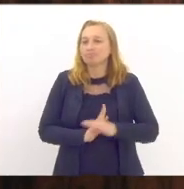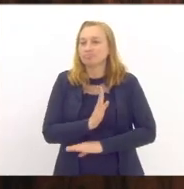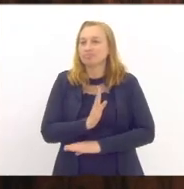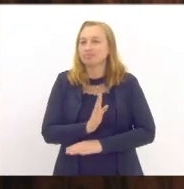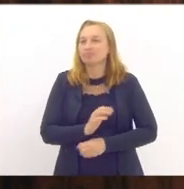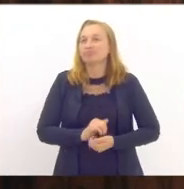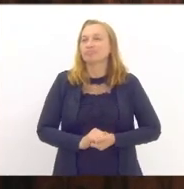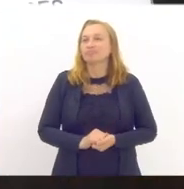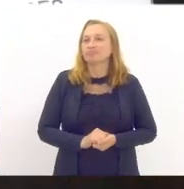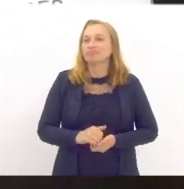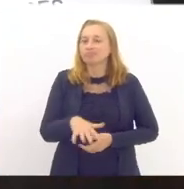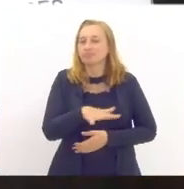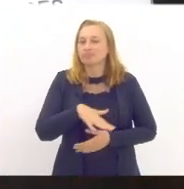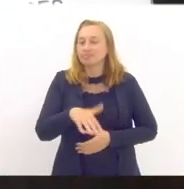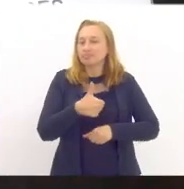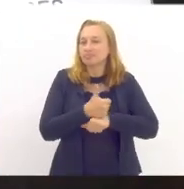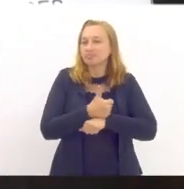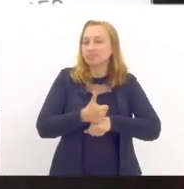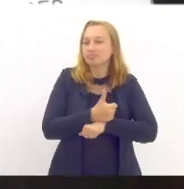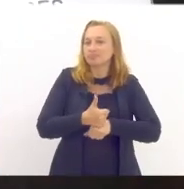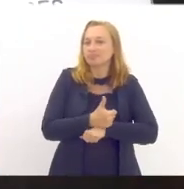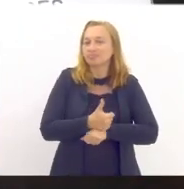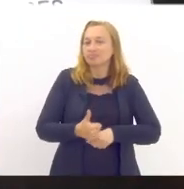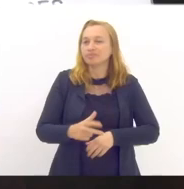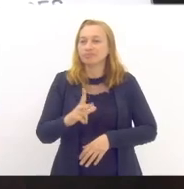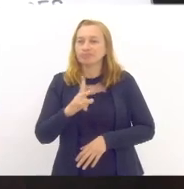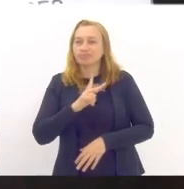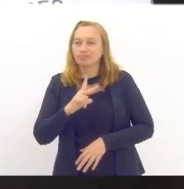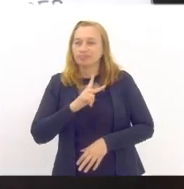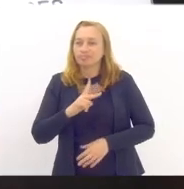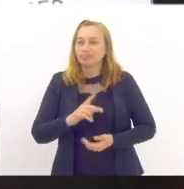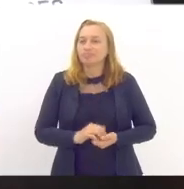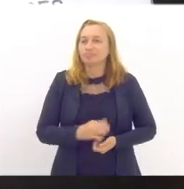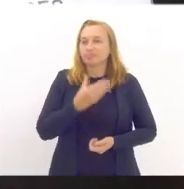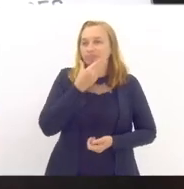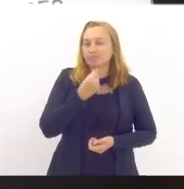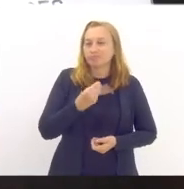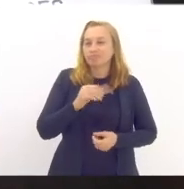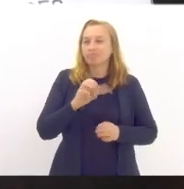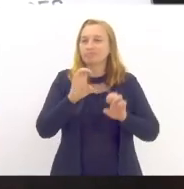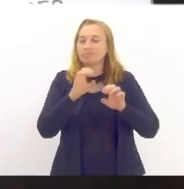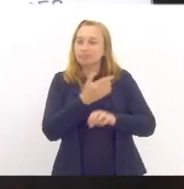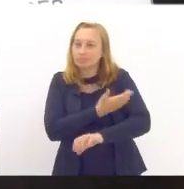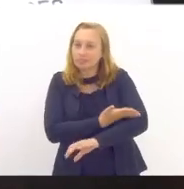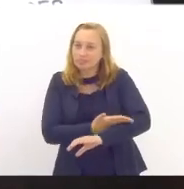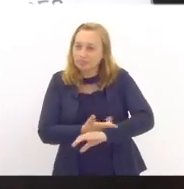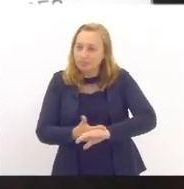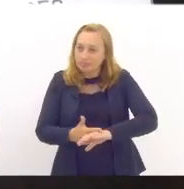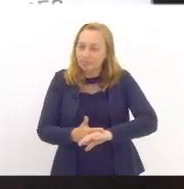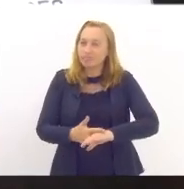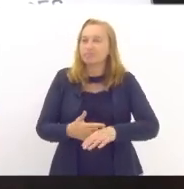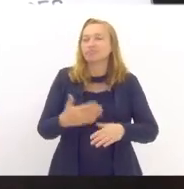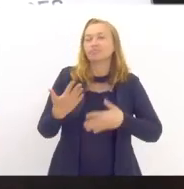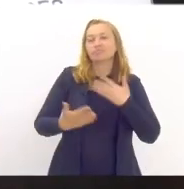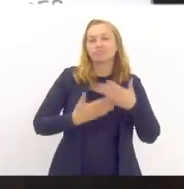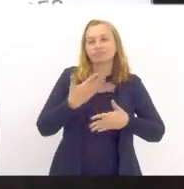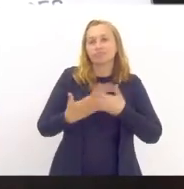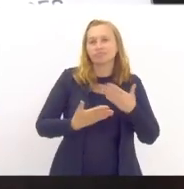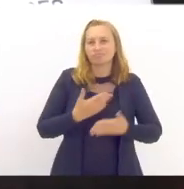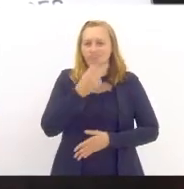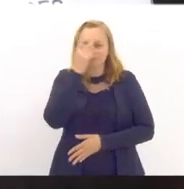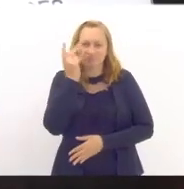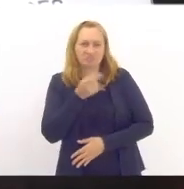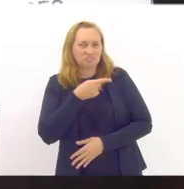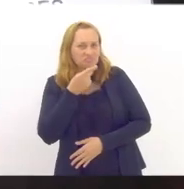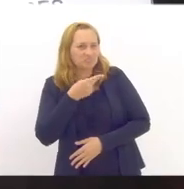barreira do campo profissional e pessoal. E é um homem educado, alegre. Ninguém diz, né?